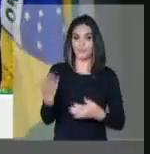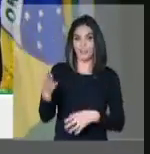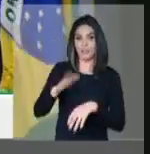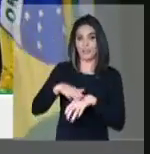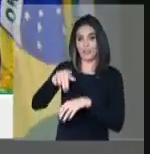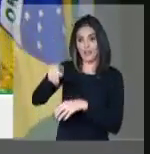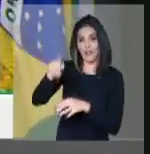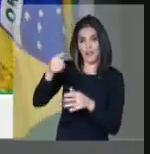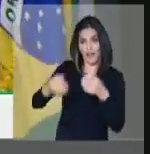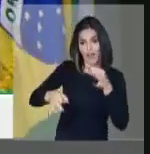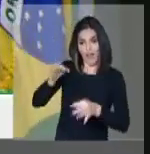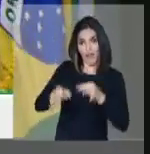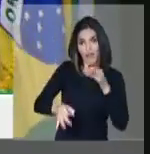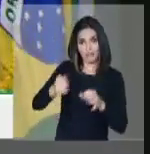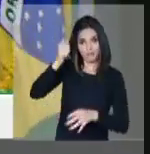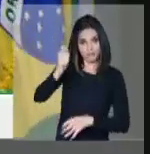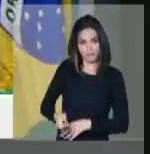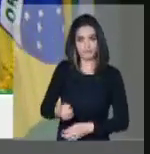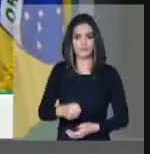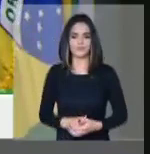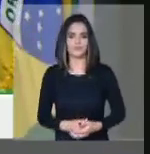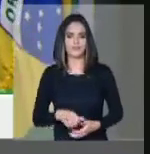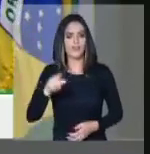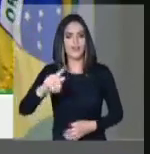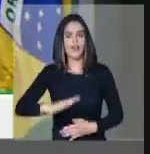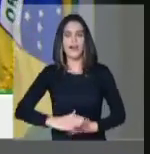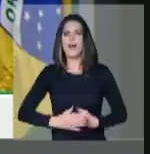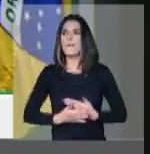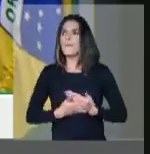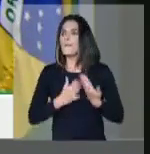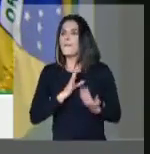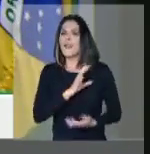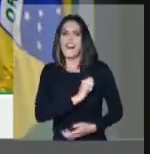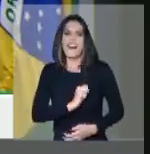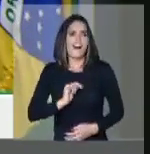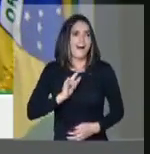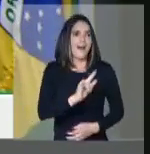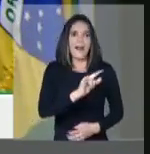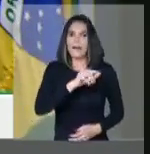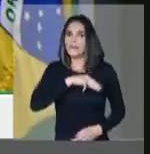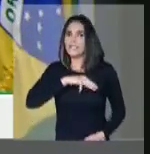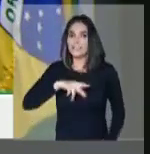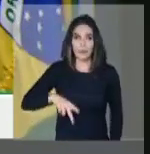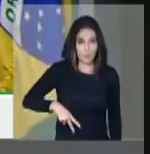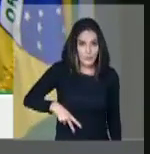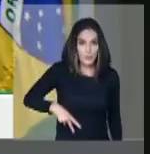submetidos à sua apreciação. Um apaixonado pelo Ministério Público,